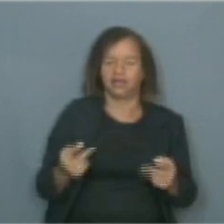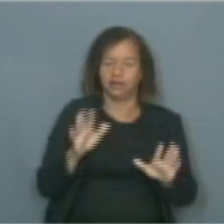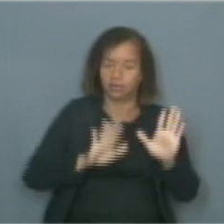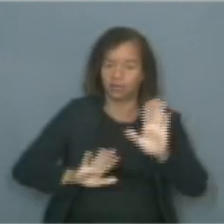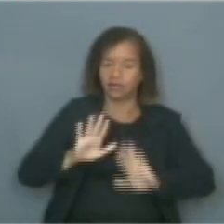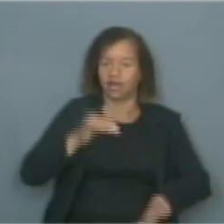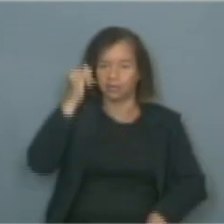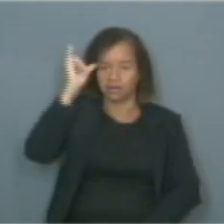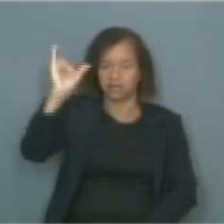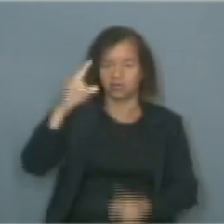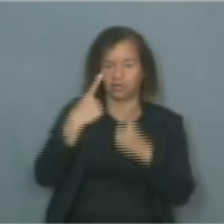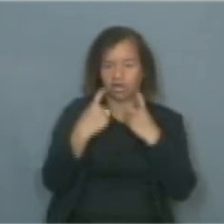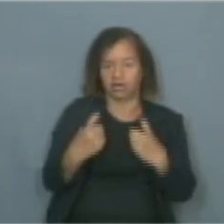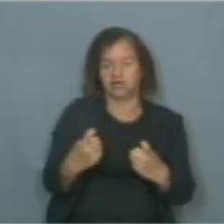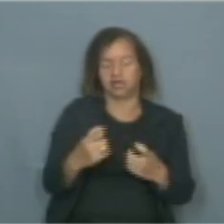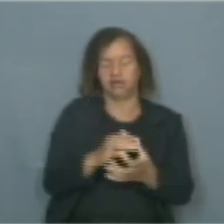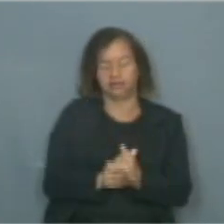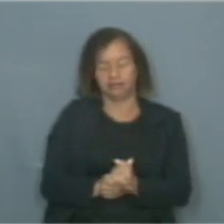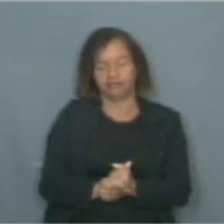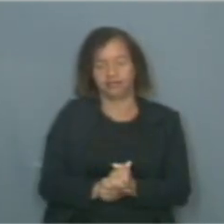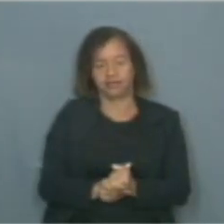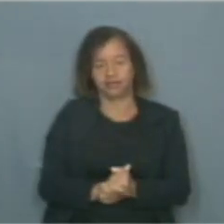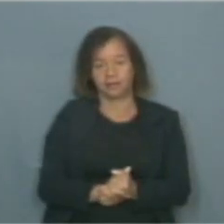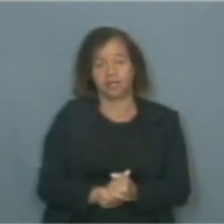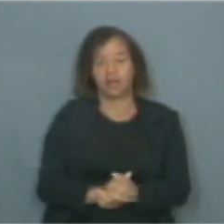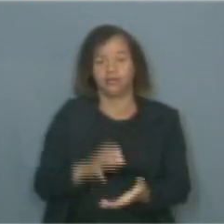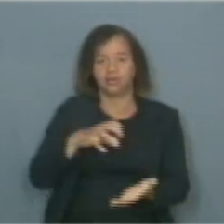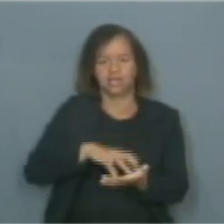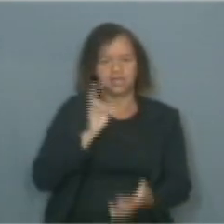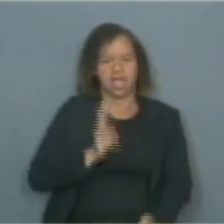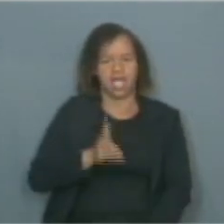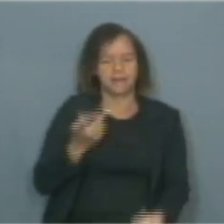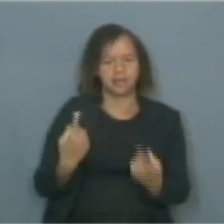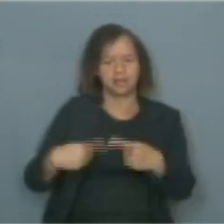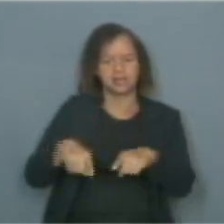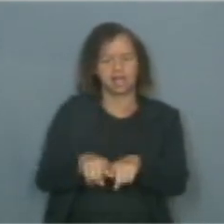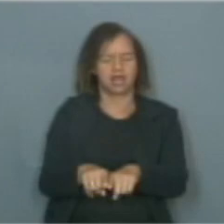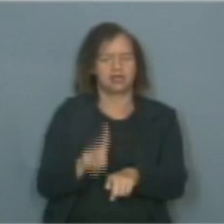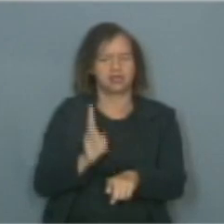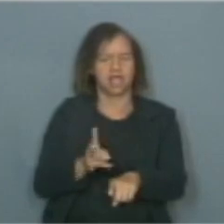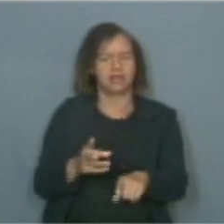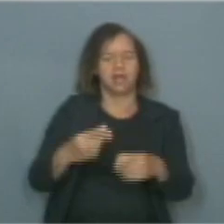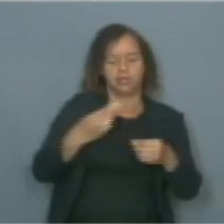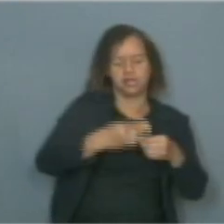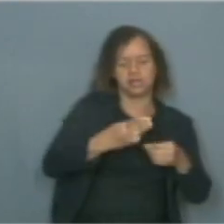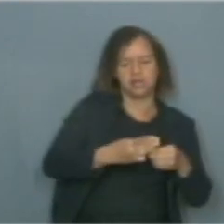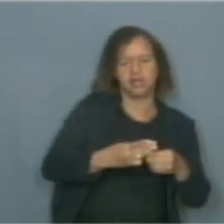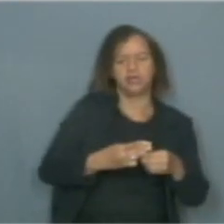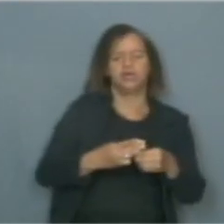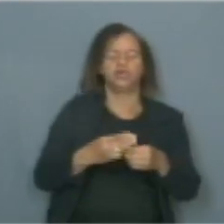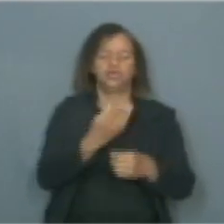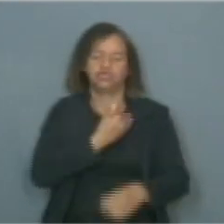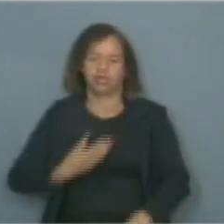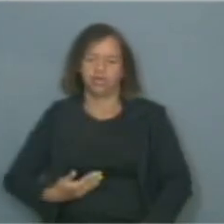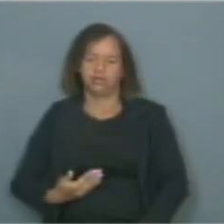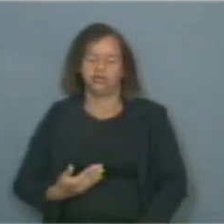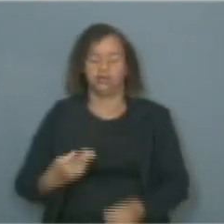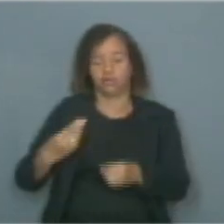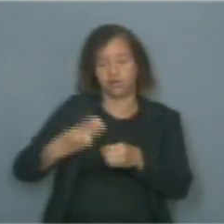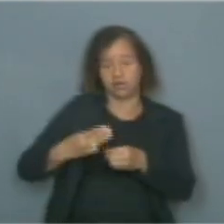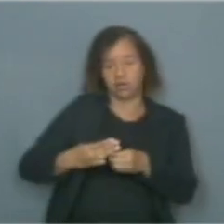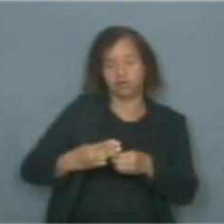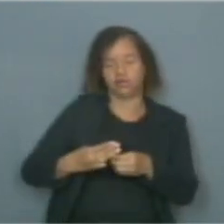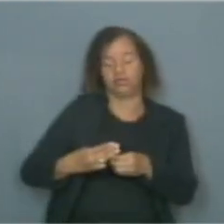cuidado, de prevenção de violência. Um centro que sempre funcionou em parceria, município e governo do estado. O